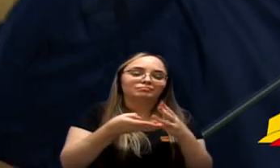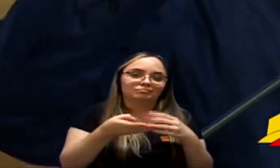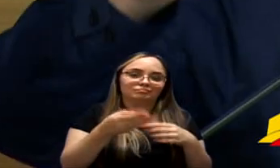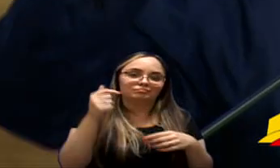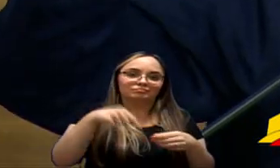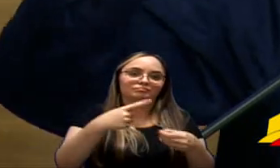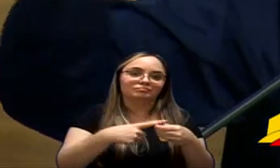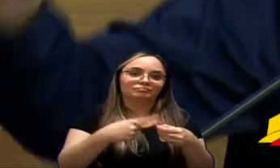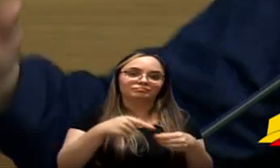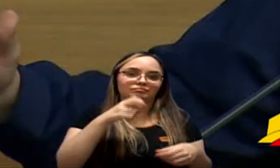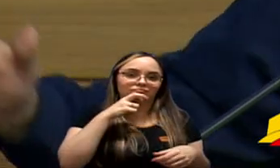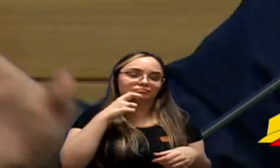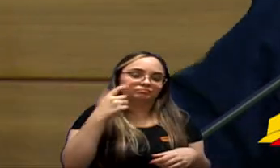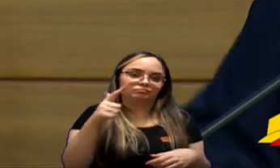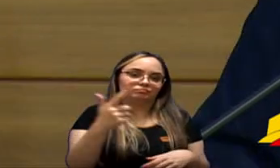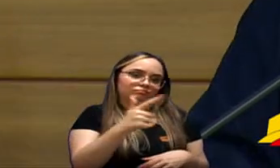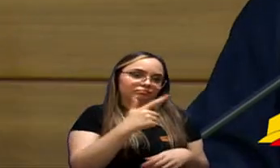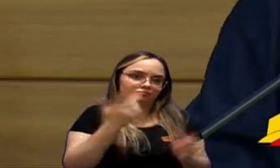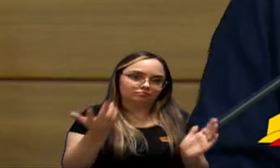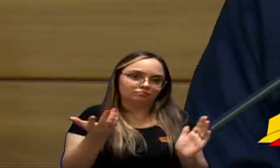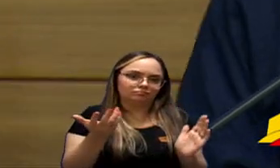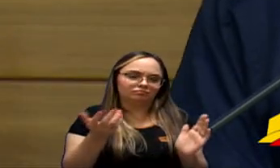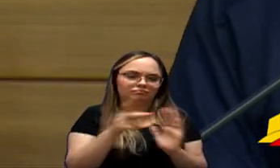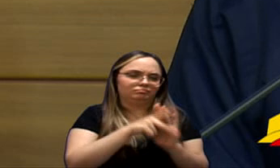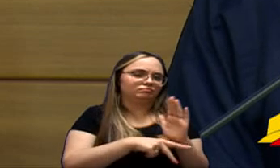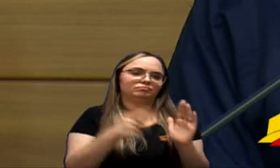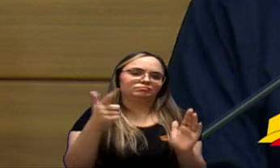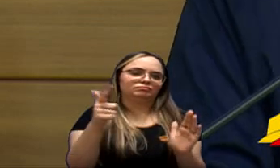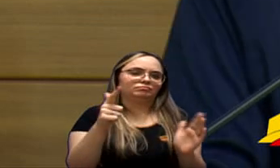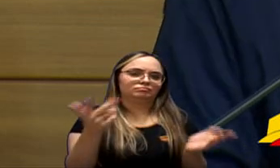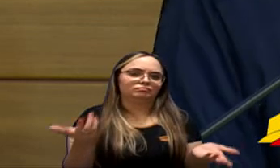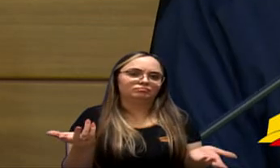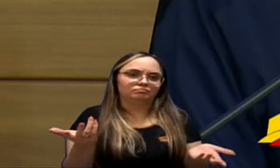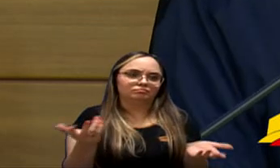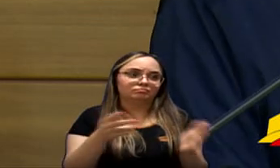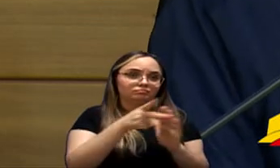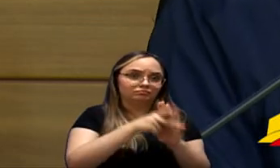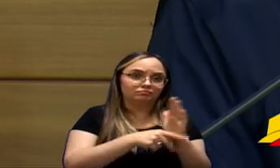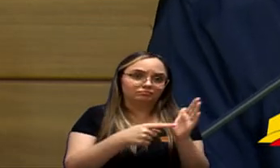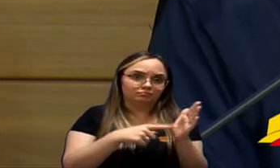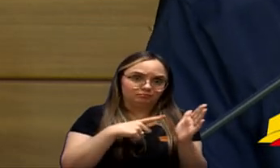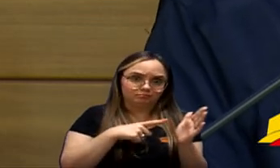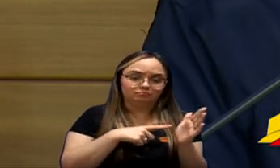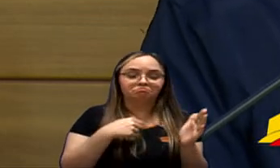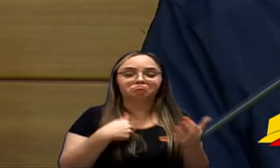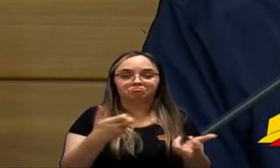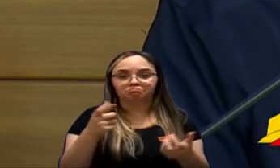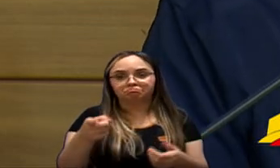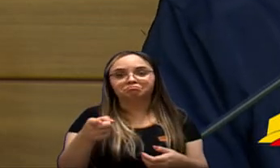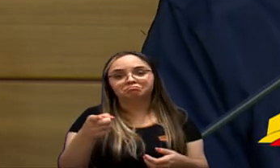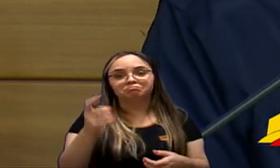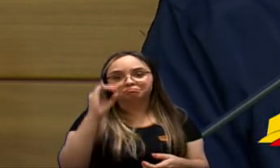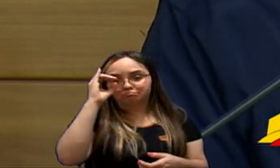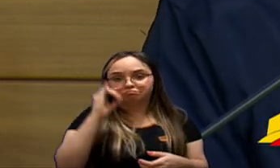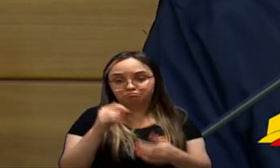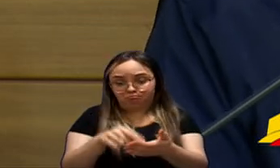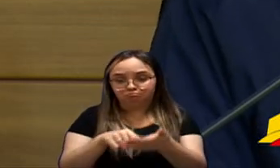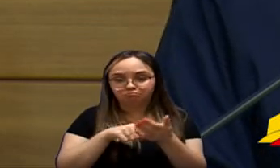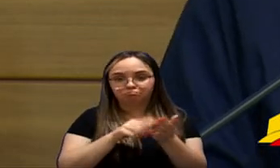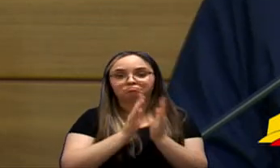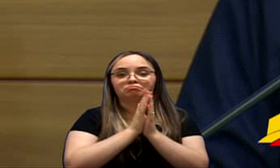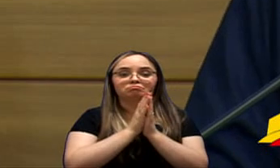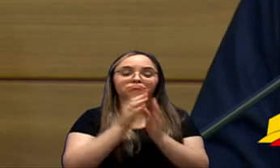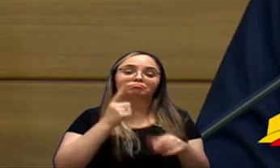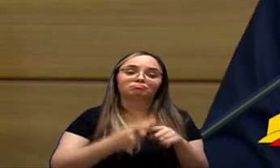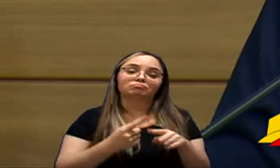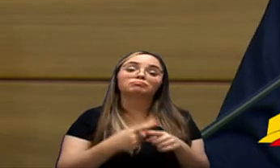no município de Sorocaba. Não existe projeto. Que projeto é este? Se existe um projeto, gostaria que a vereadora me apresentasse esse projeto. Porque o que